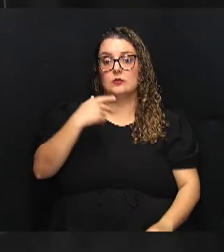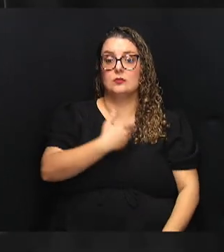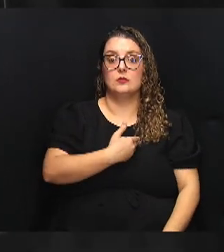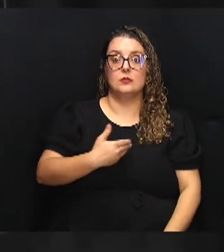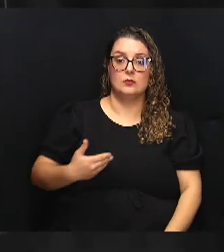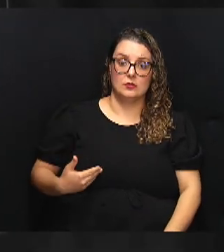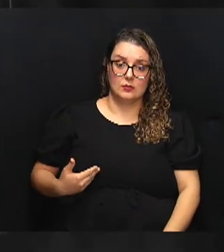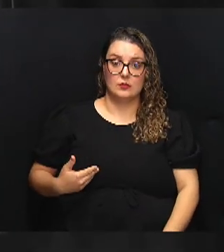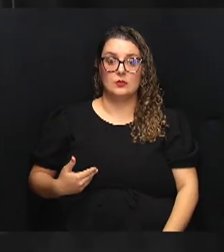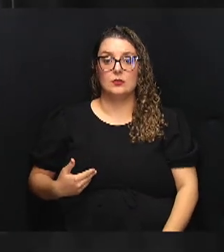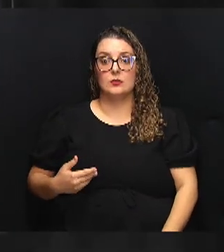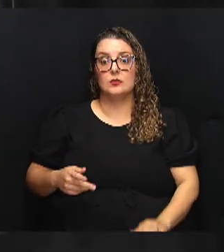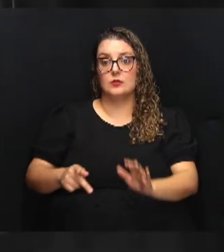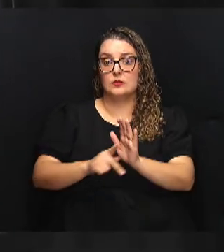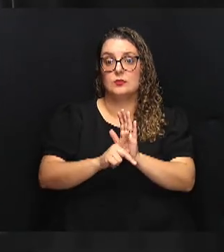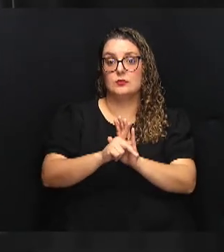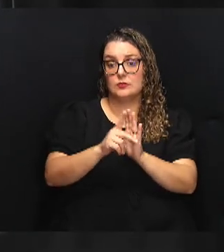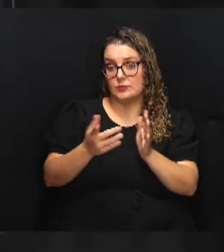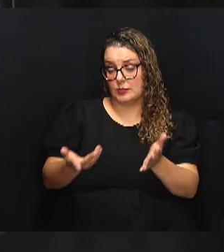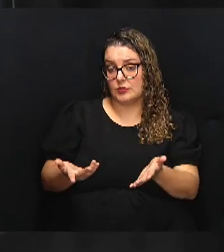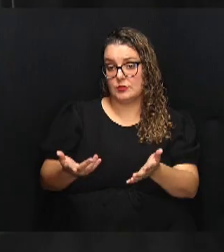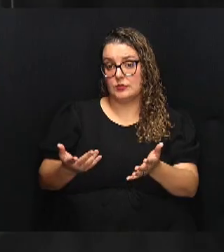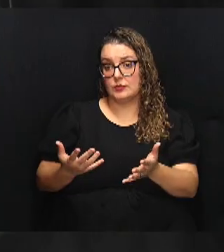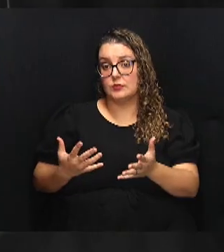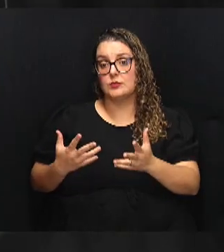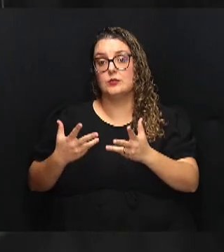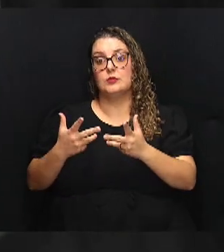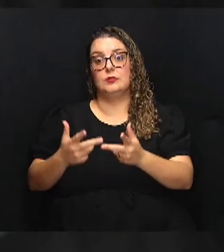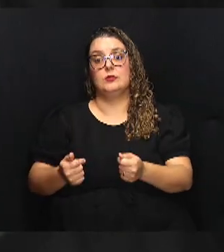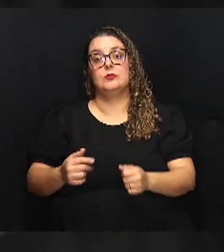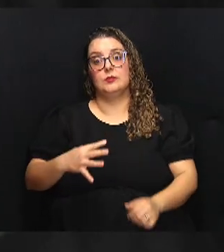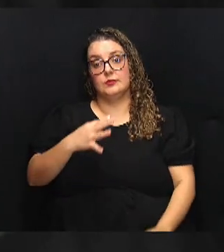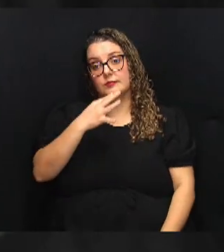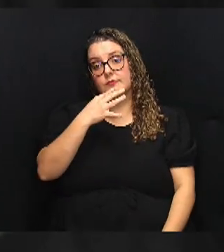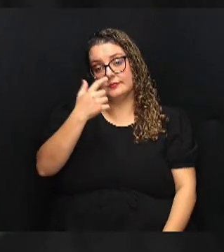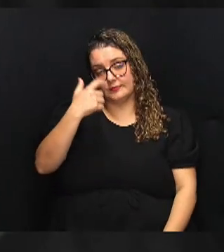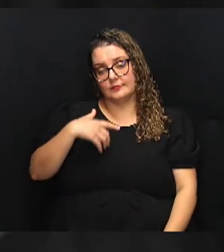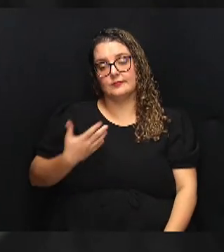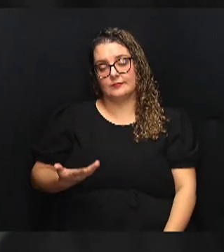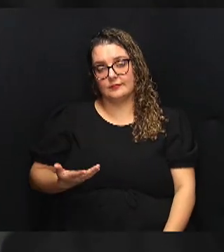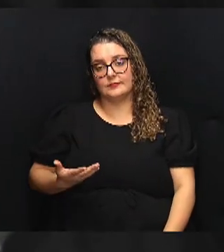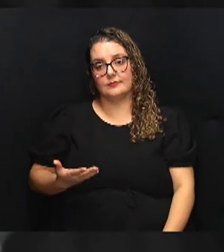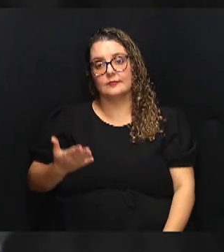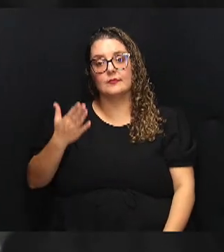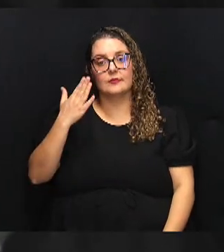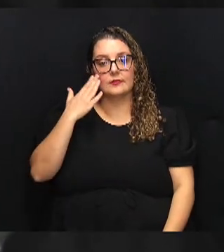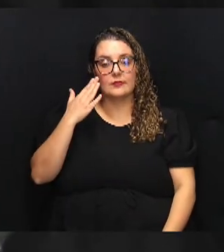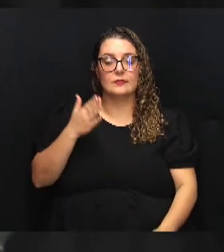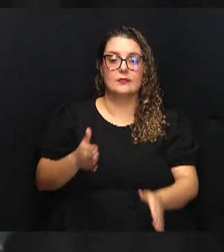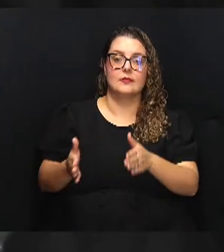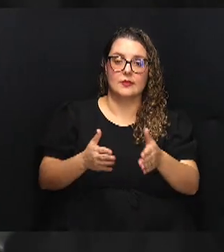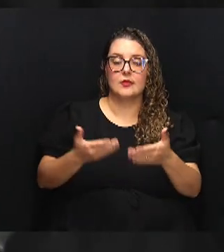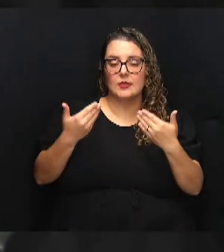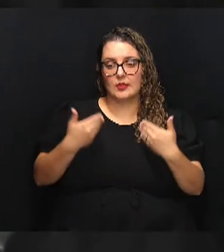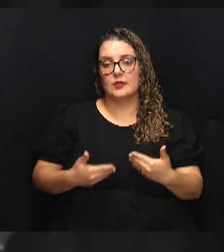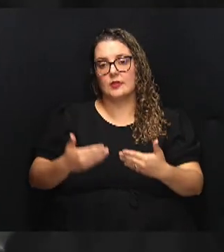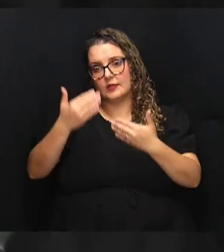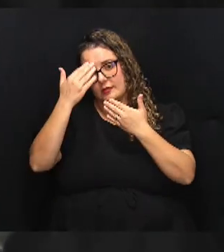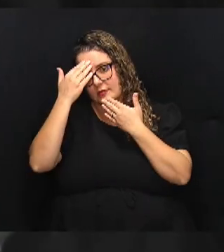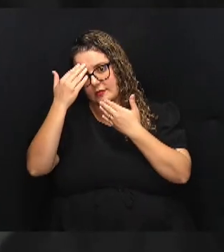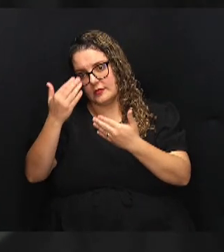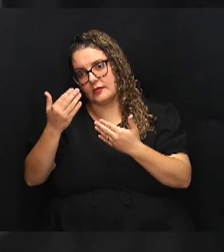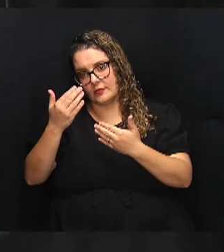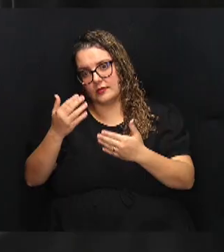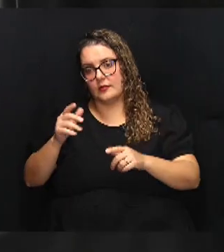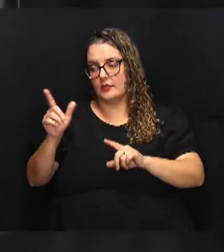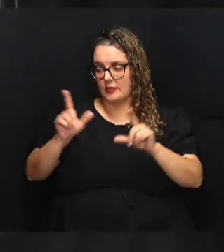públicas, através de projetos, né? Todos, né, me conhecem, sabem quão acessível eu sou. Então quero agradecer, né,